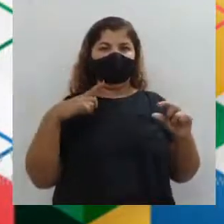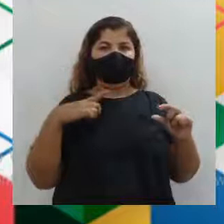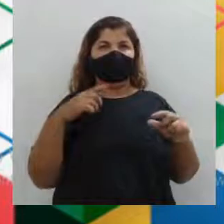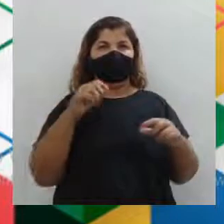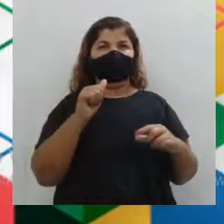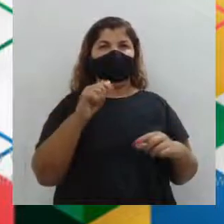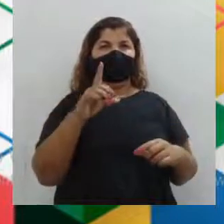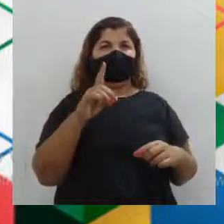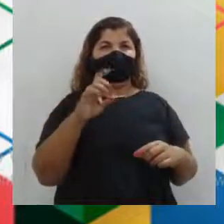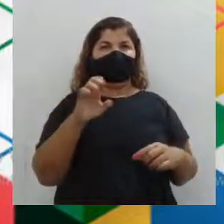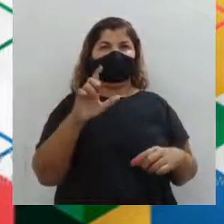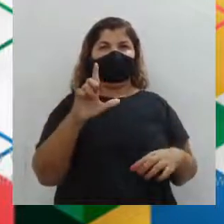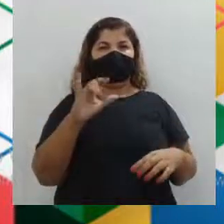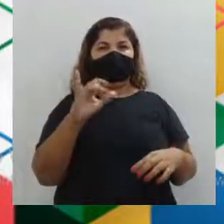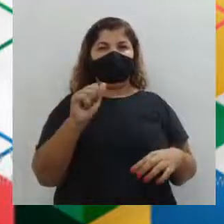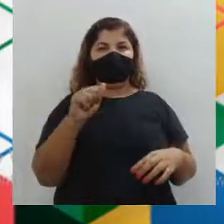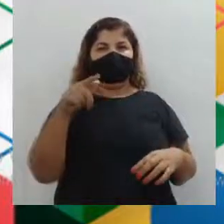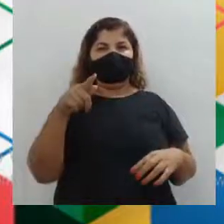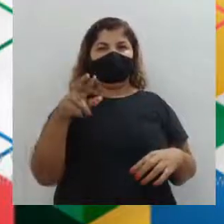Adélia Prado.